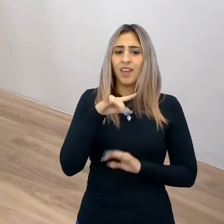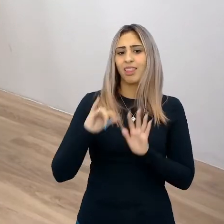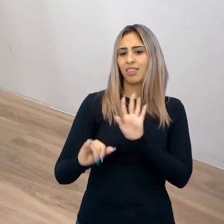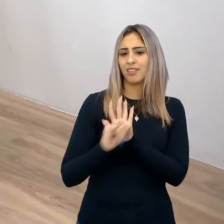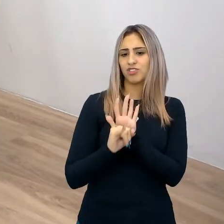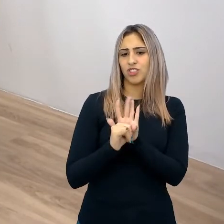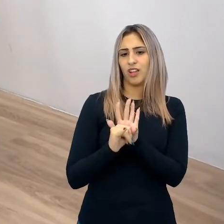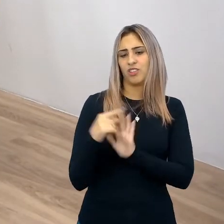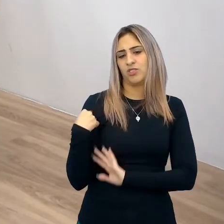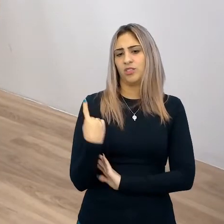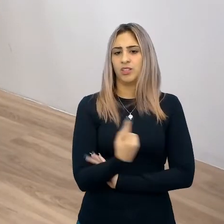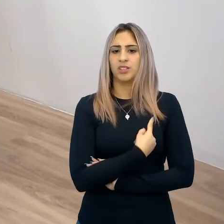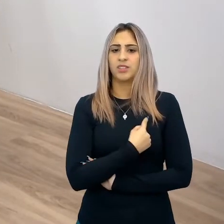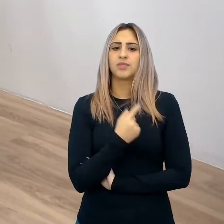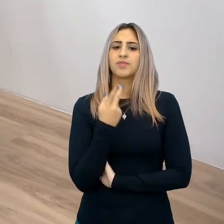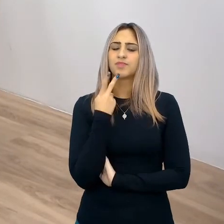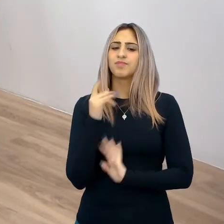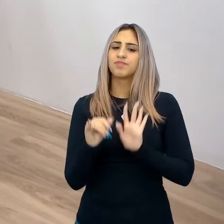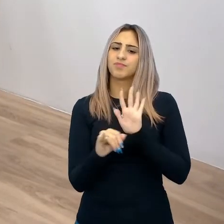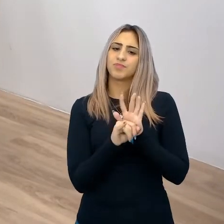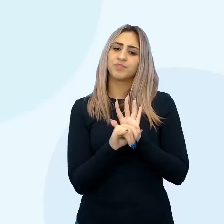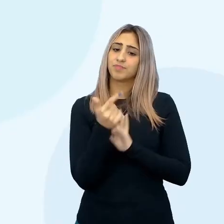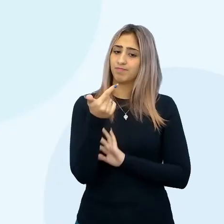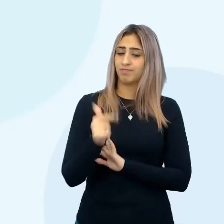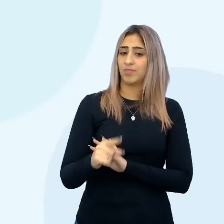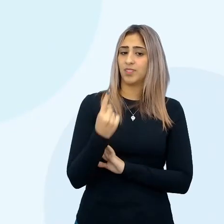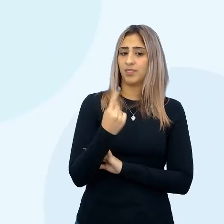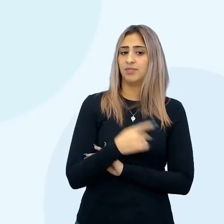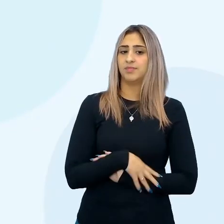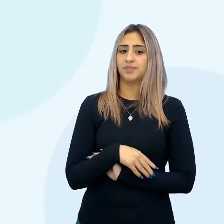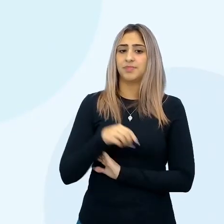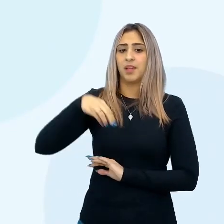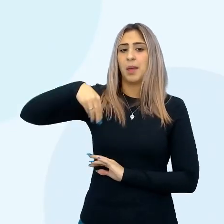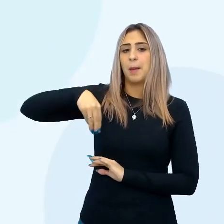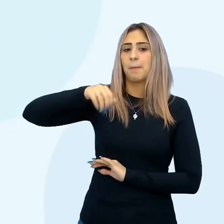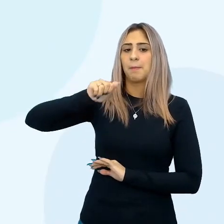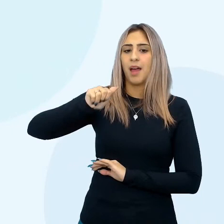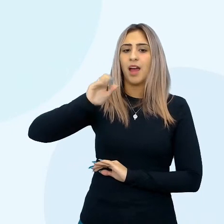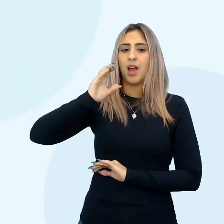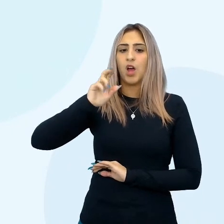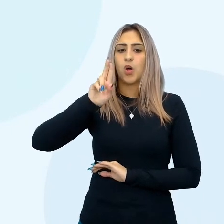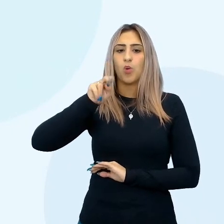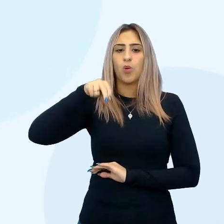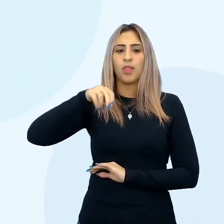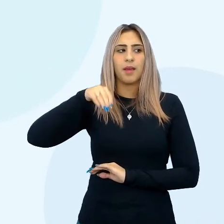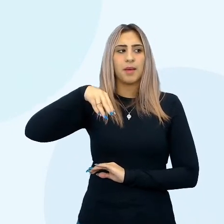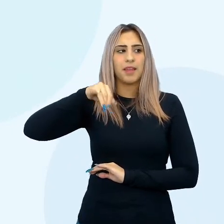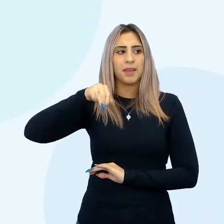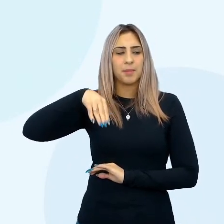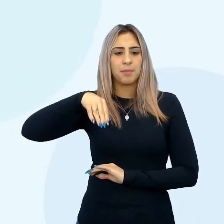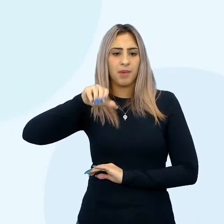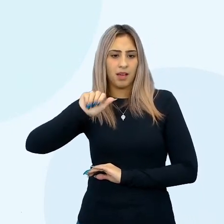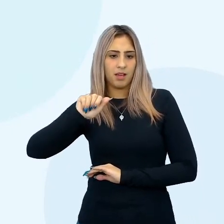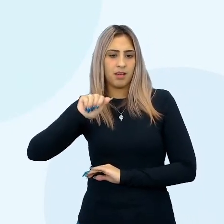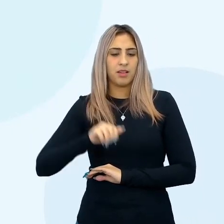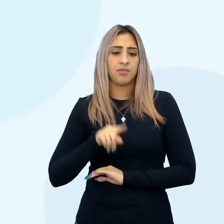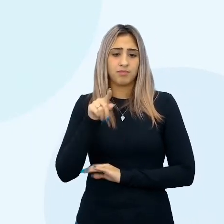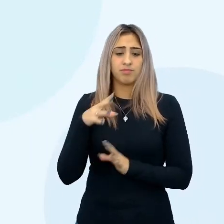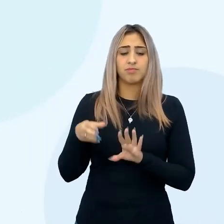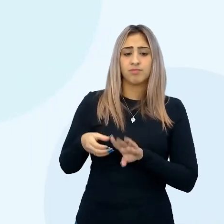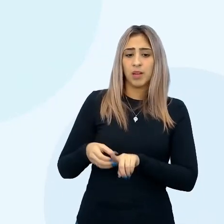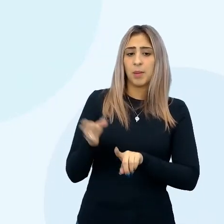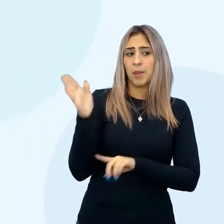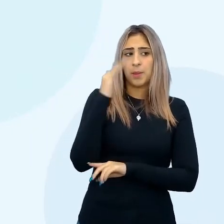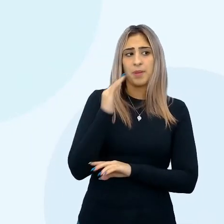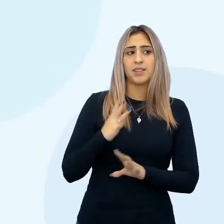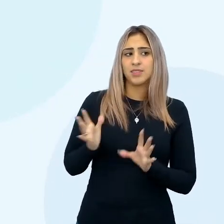identidade. Como exato. E por falar em identidade, olha só mais um aí, ó, Macunaíma. Olha que Macunaíma eu coloquei em 2 estados. Por quê? Porque ele viaja pelo Brasil, ele é